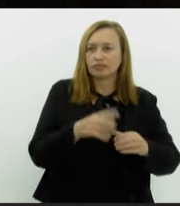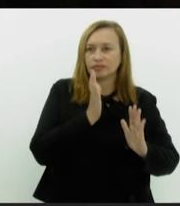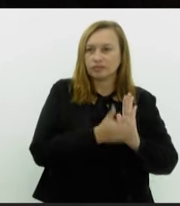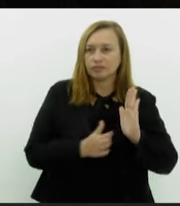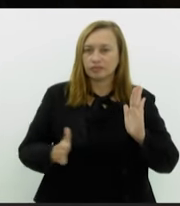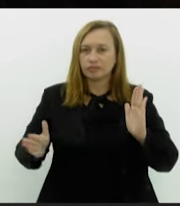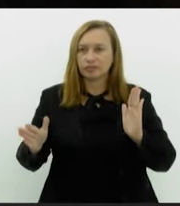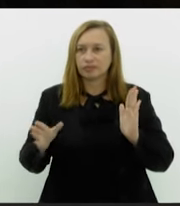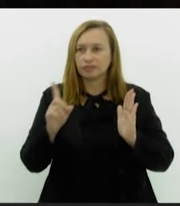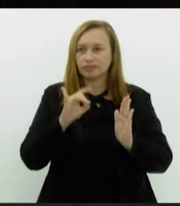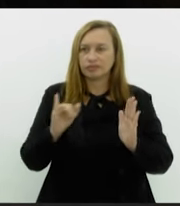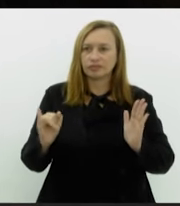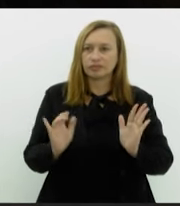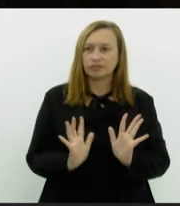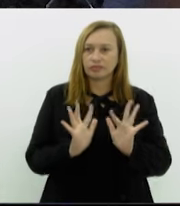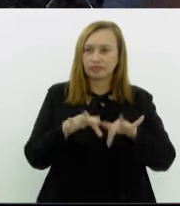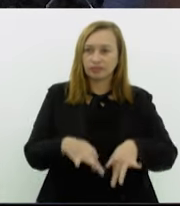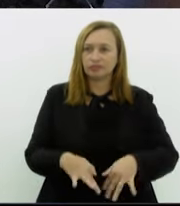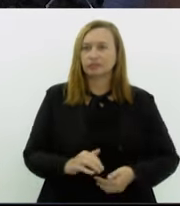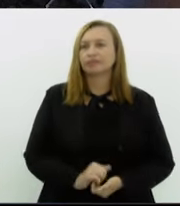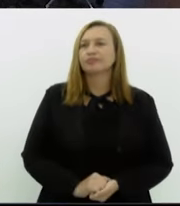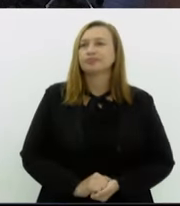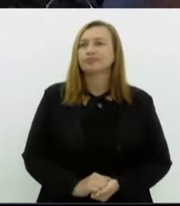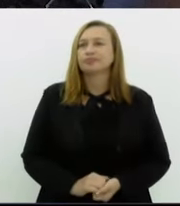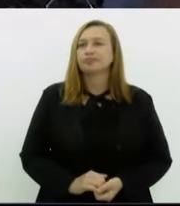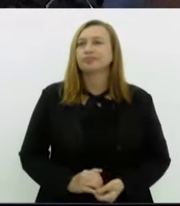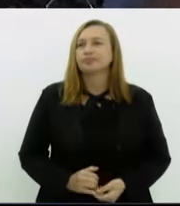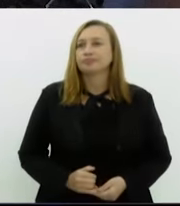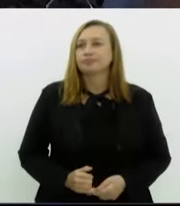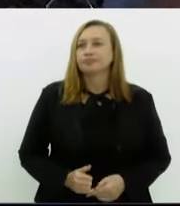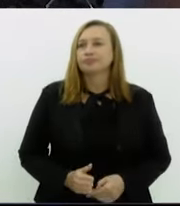com a ordem do dia. Está suspensa a sessão. Eu se me divirto. Obrigado.